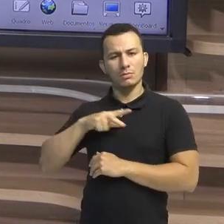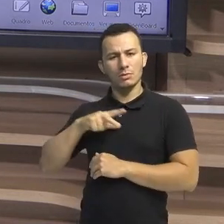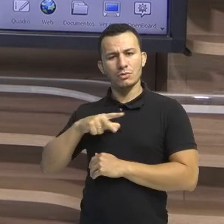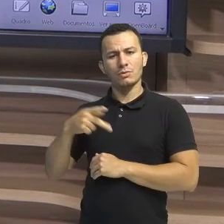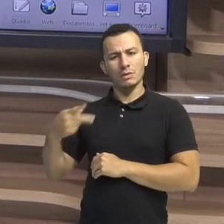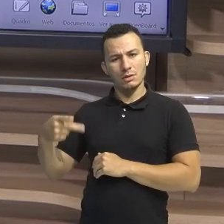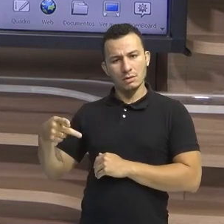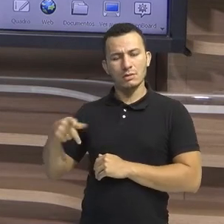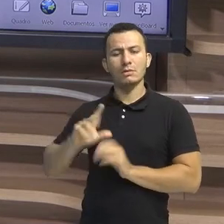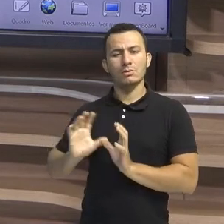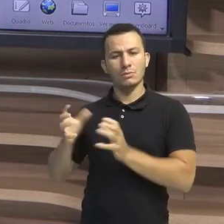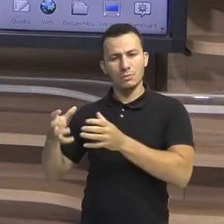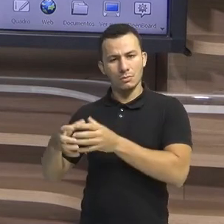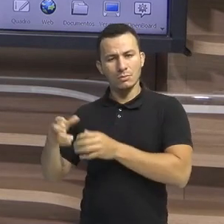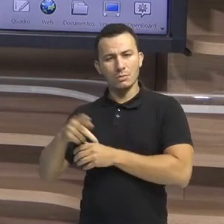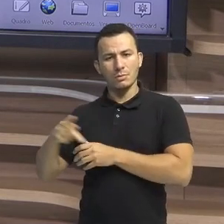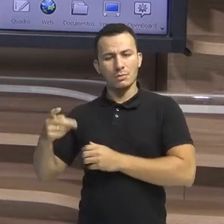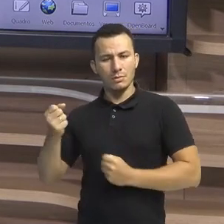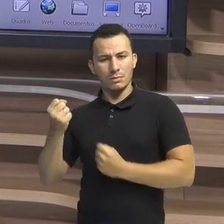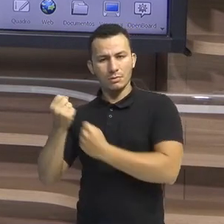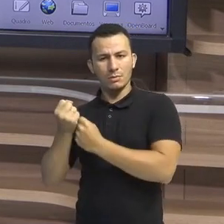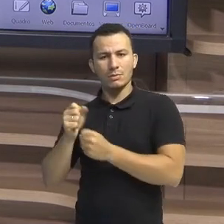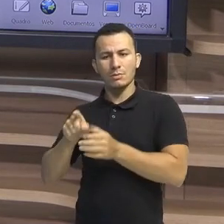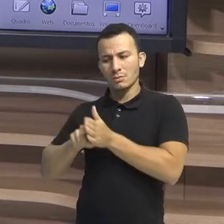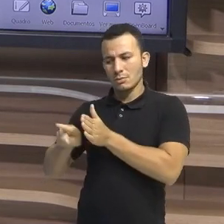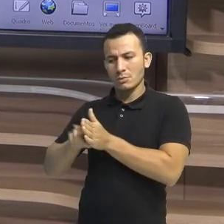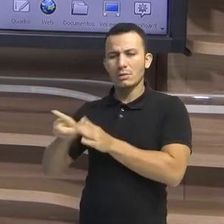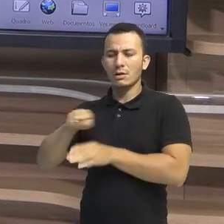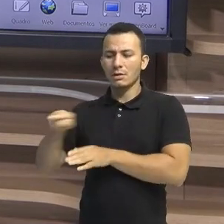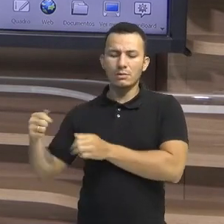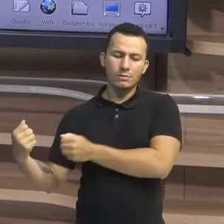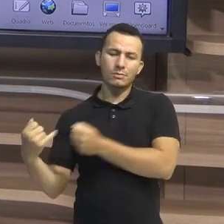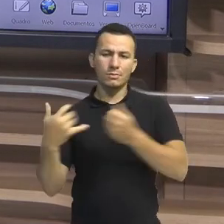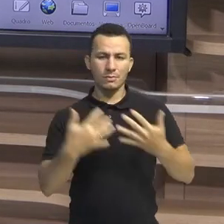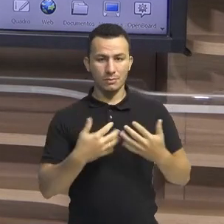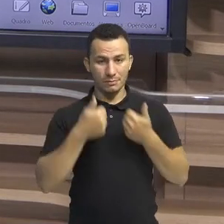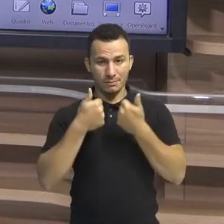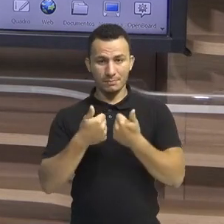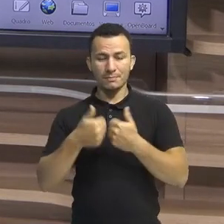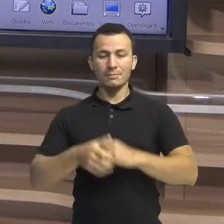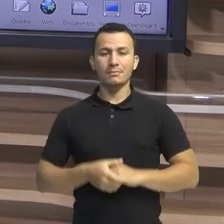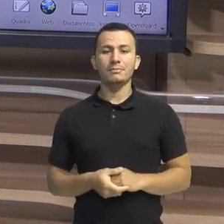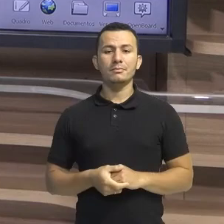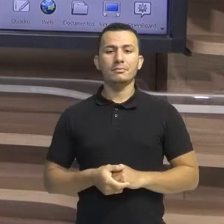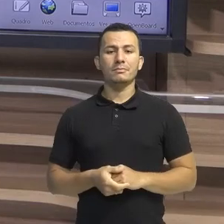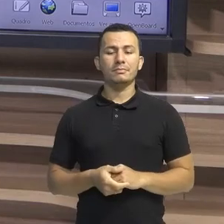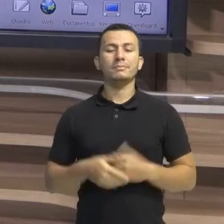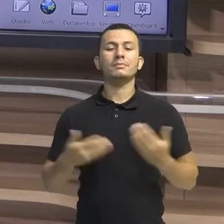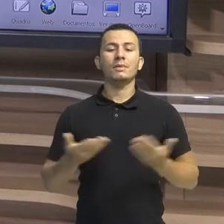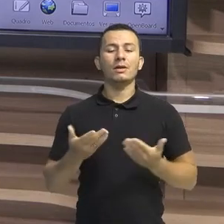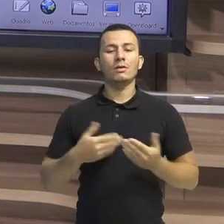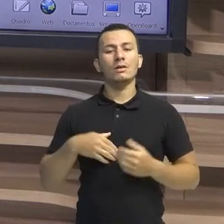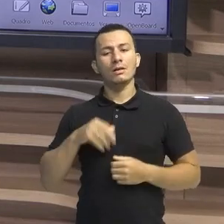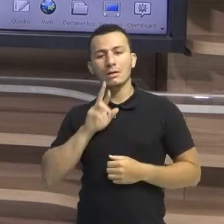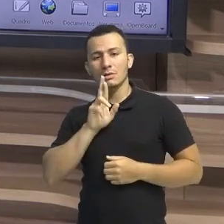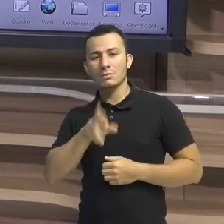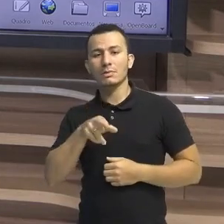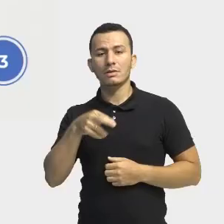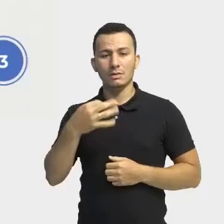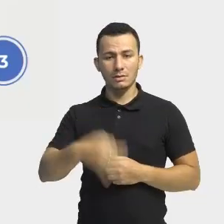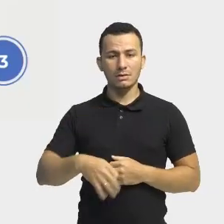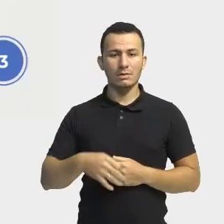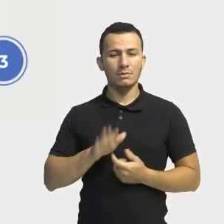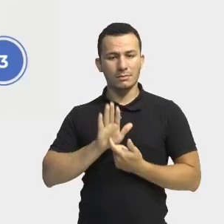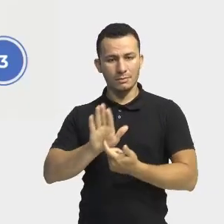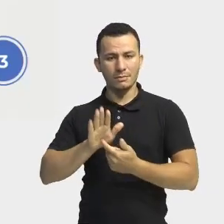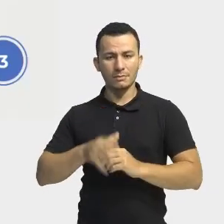Yara, professora Darlinda e do professor Paulo, que eles tiram as dúvidas de vocês, ok? Agora vamos verificar o gabarito da nossa questão.